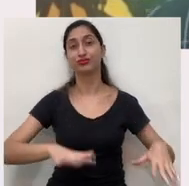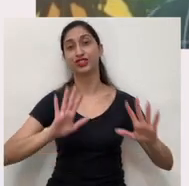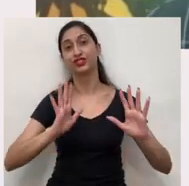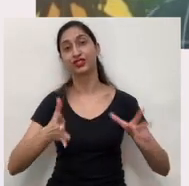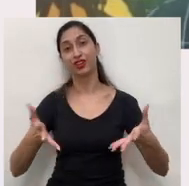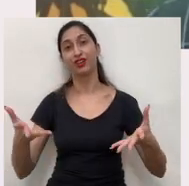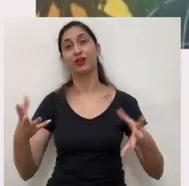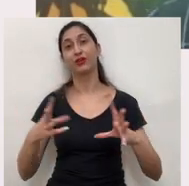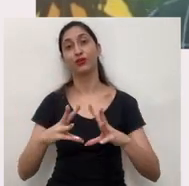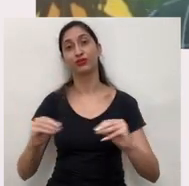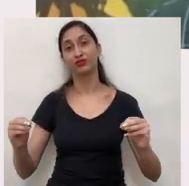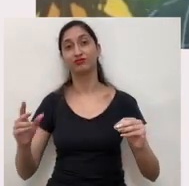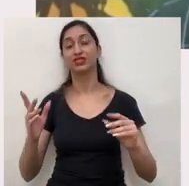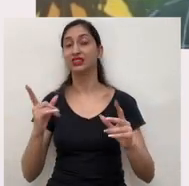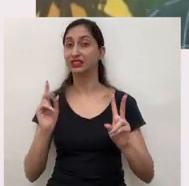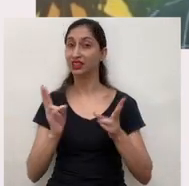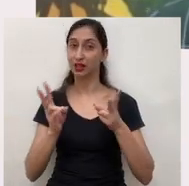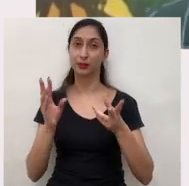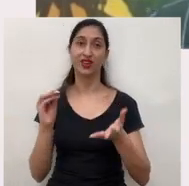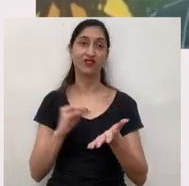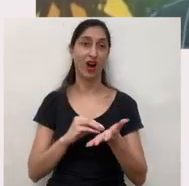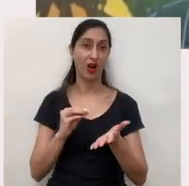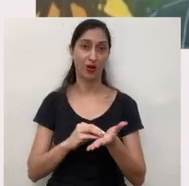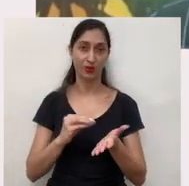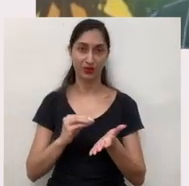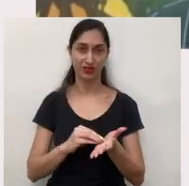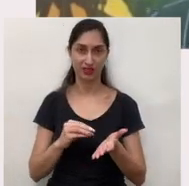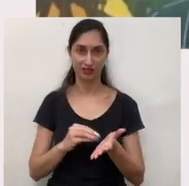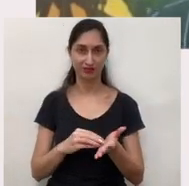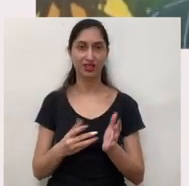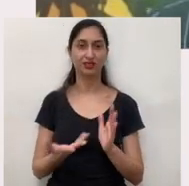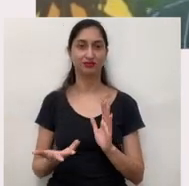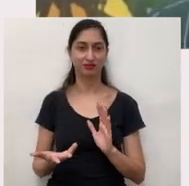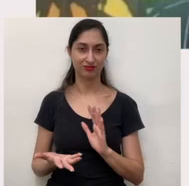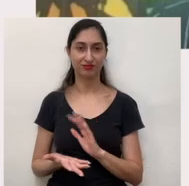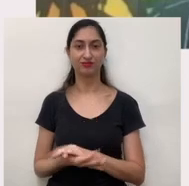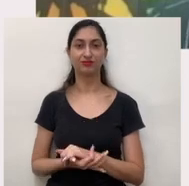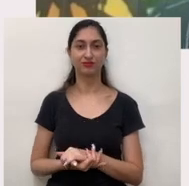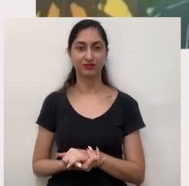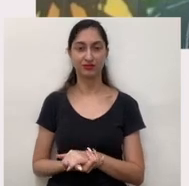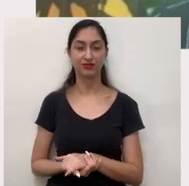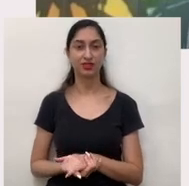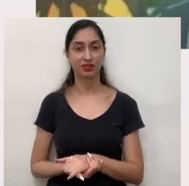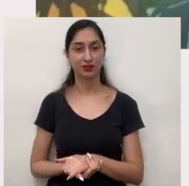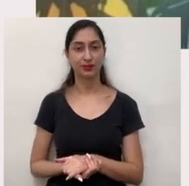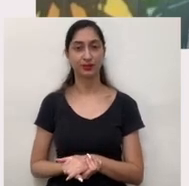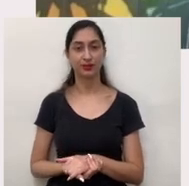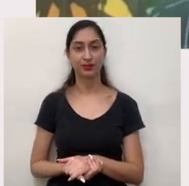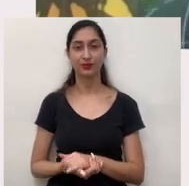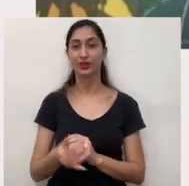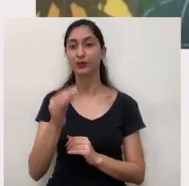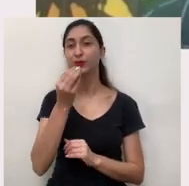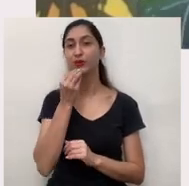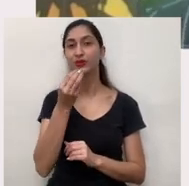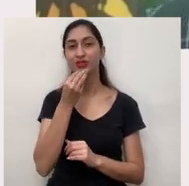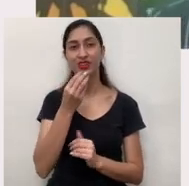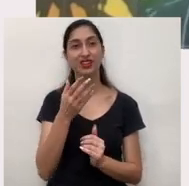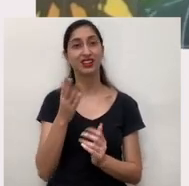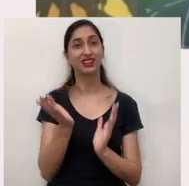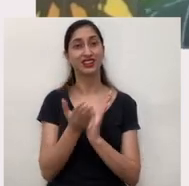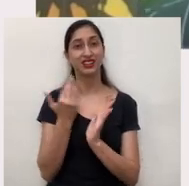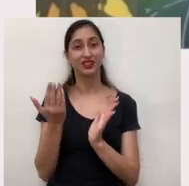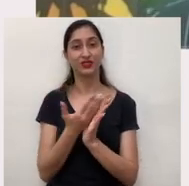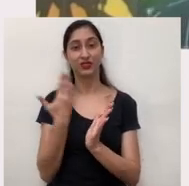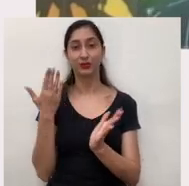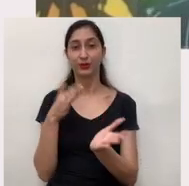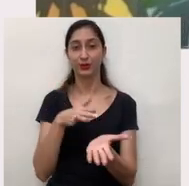De fato, esse lugar da ausência, né, que se renova também. Deveria ter reimpressão do livro.